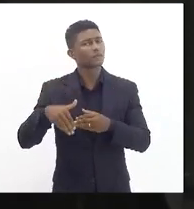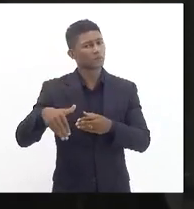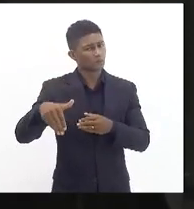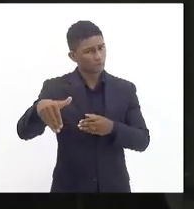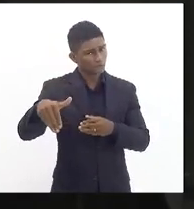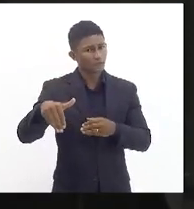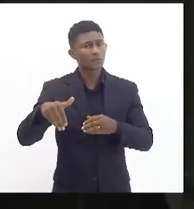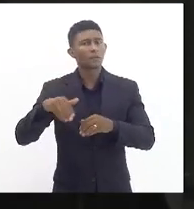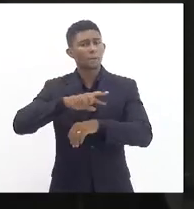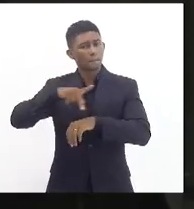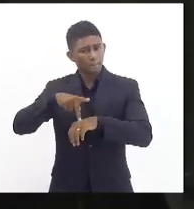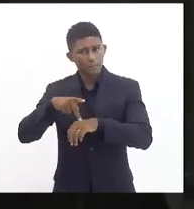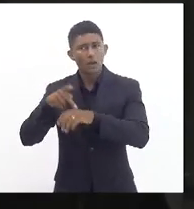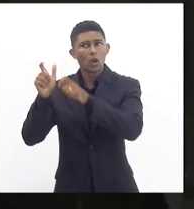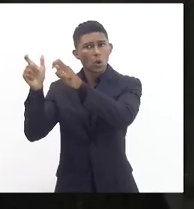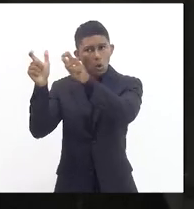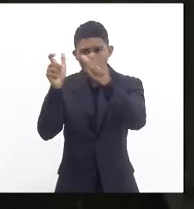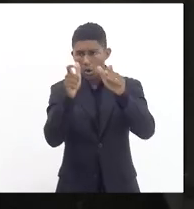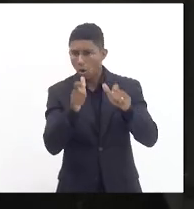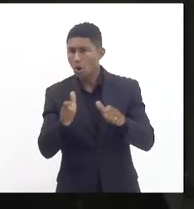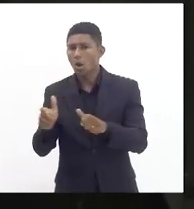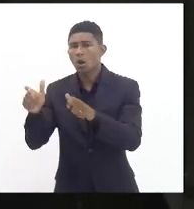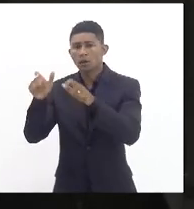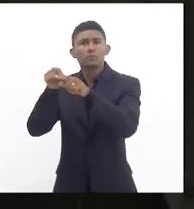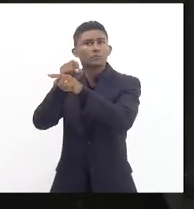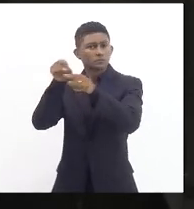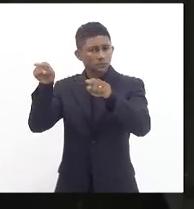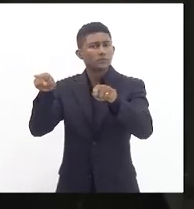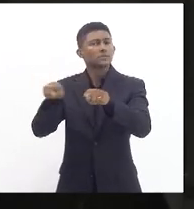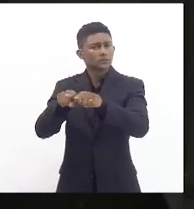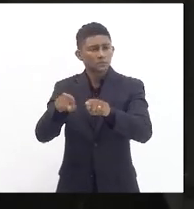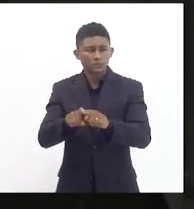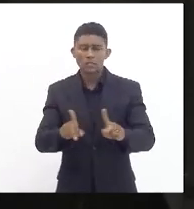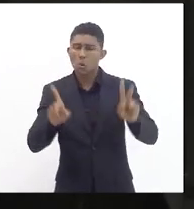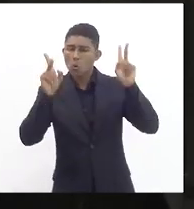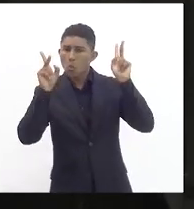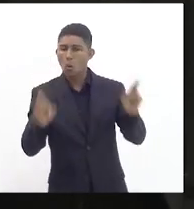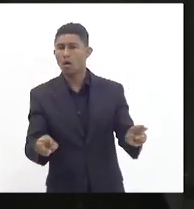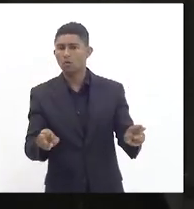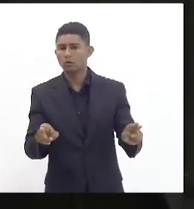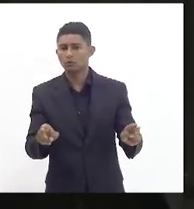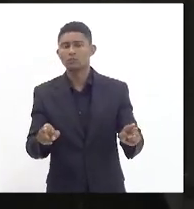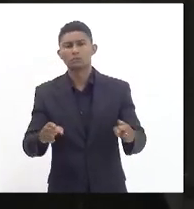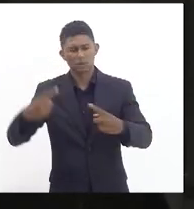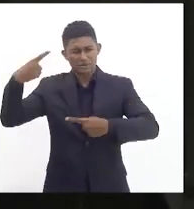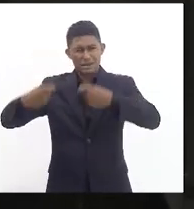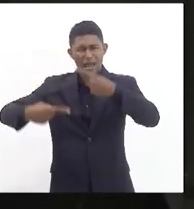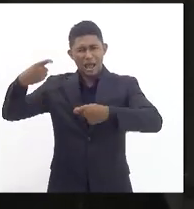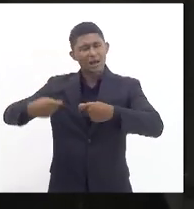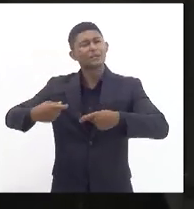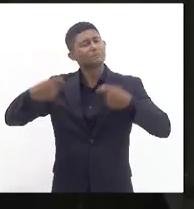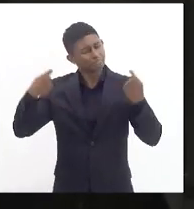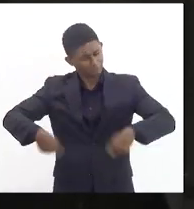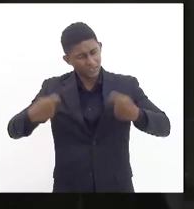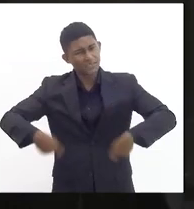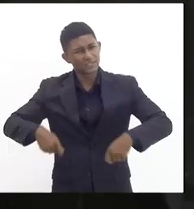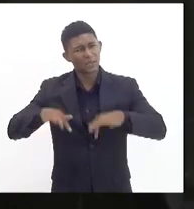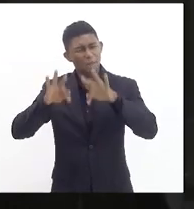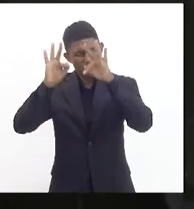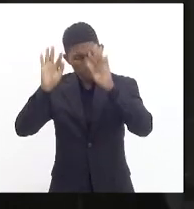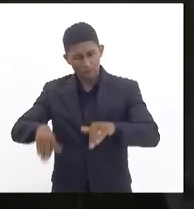em outros países no que diz respeito a terminar com essa guerra